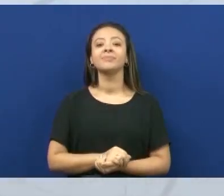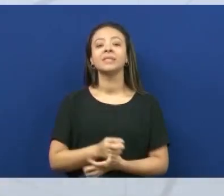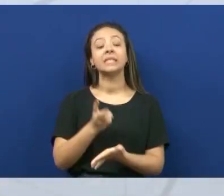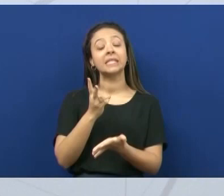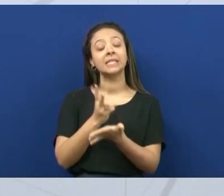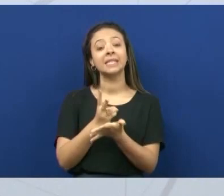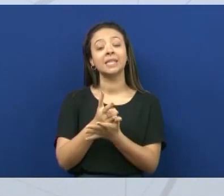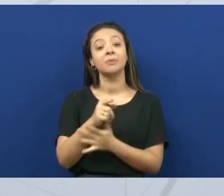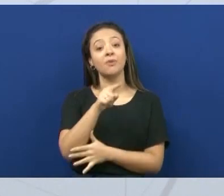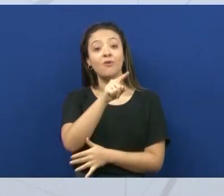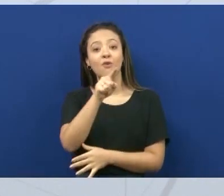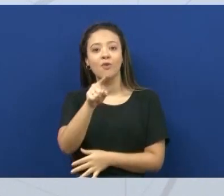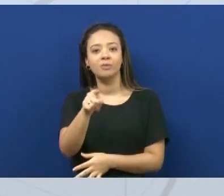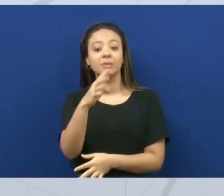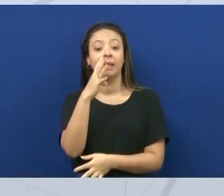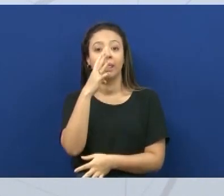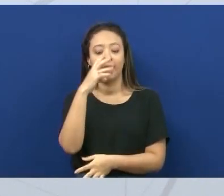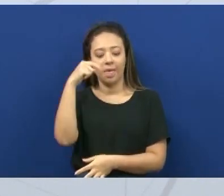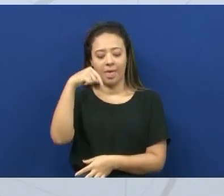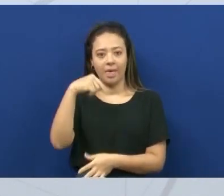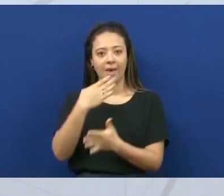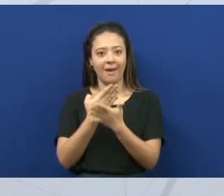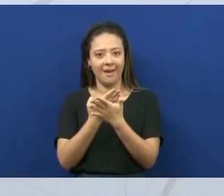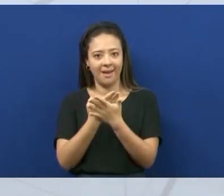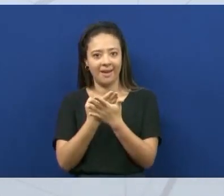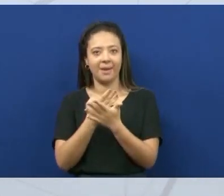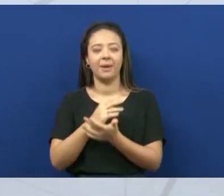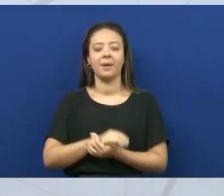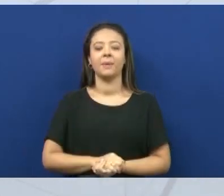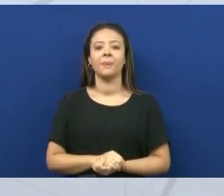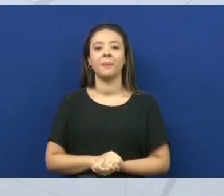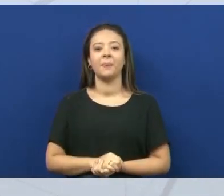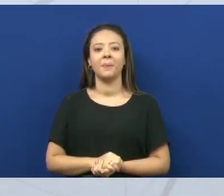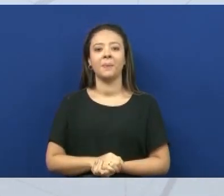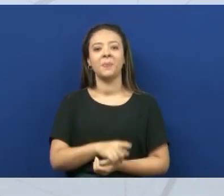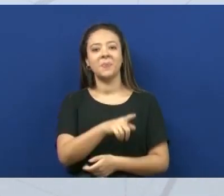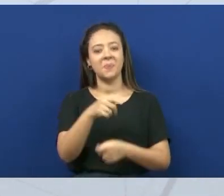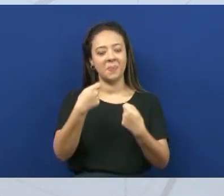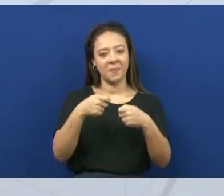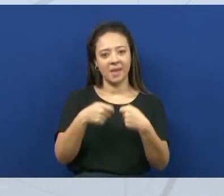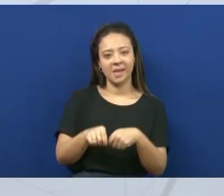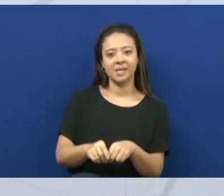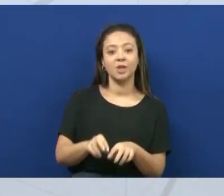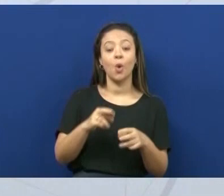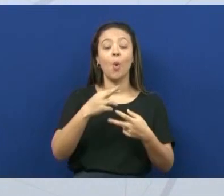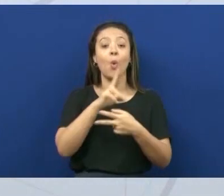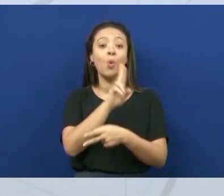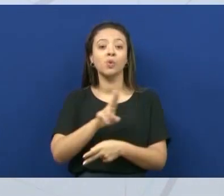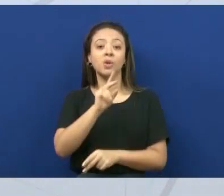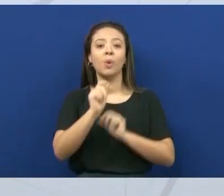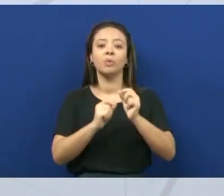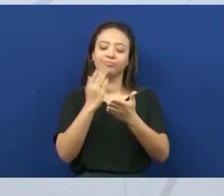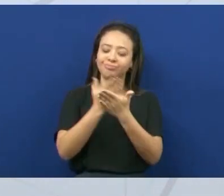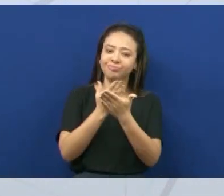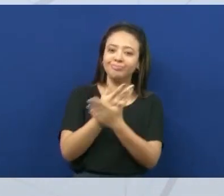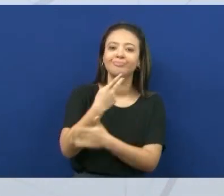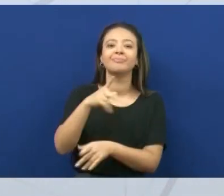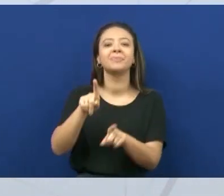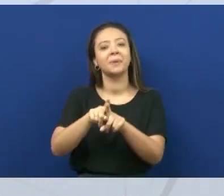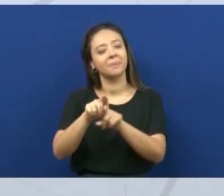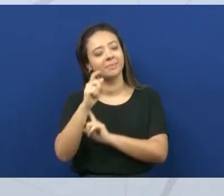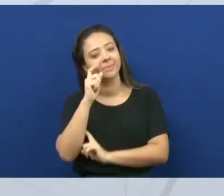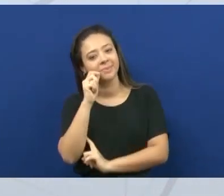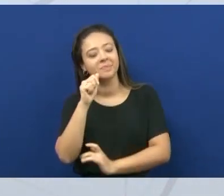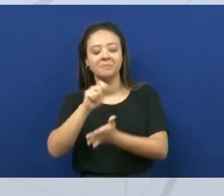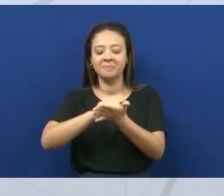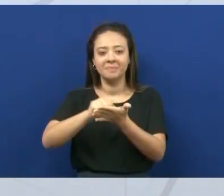que nós formos assistir, que você for assistir a nossa aulinha, você esteja com o seu material do seu lado, seu caderno, seu lápis,